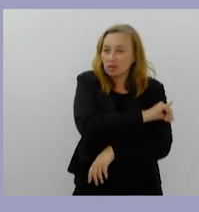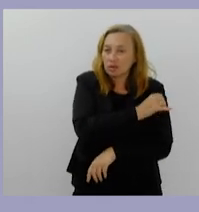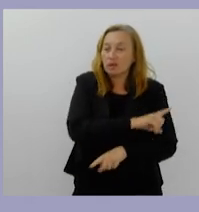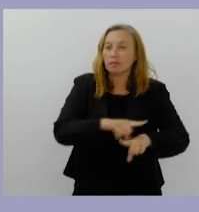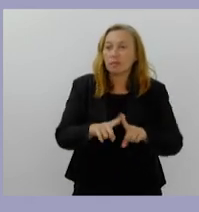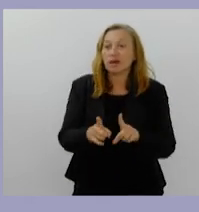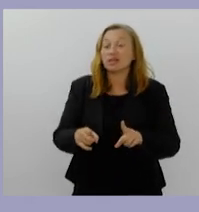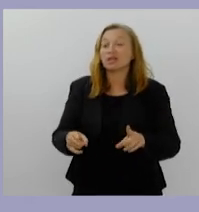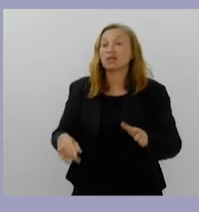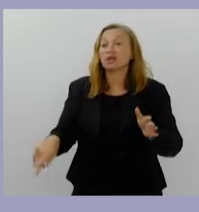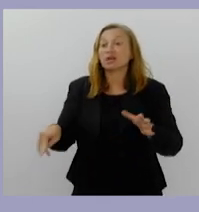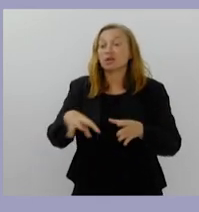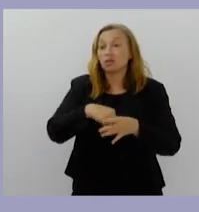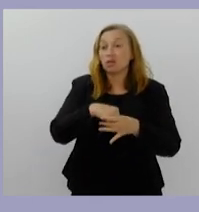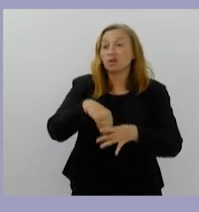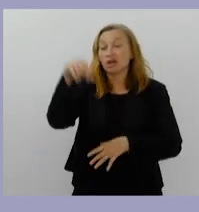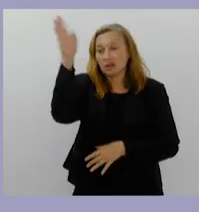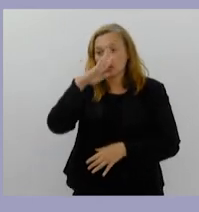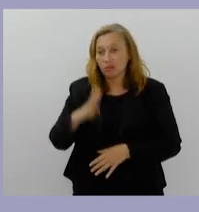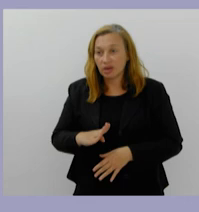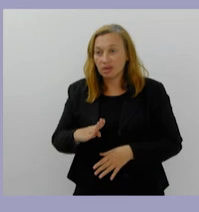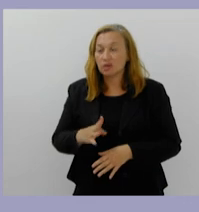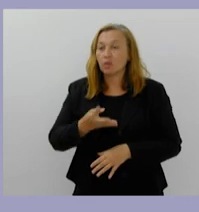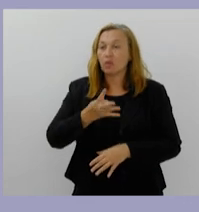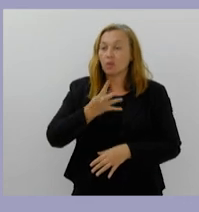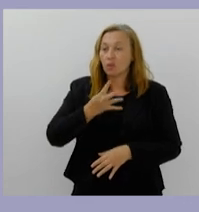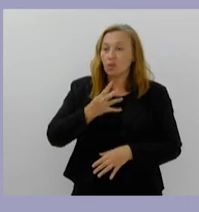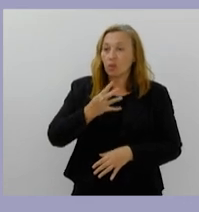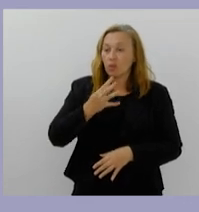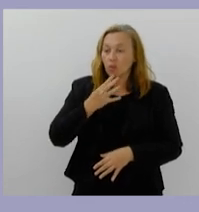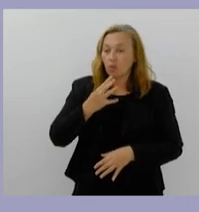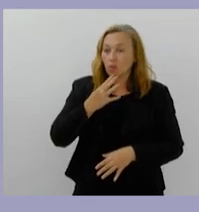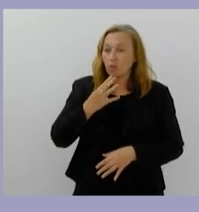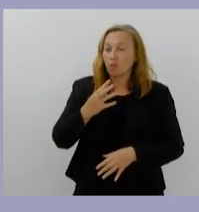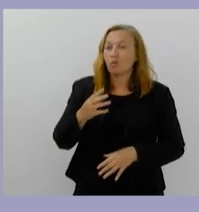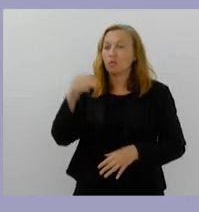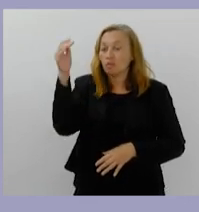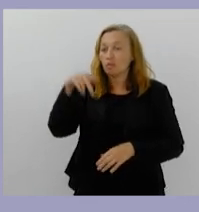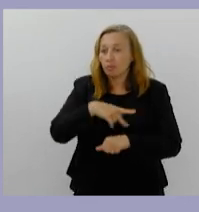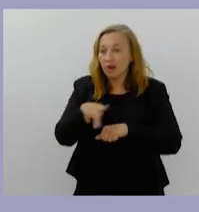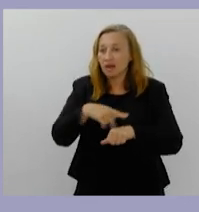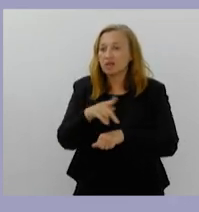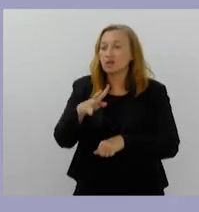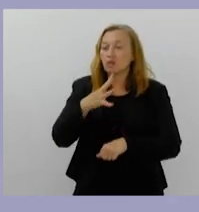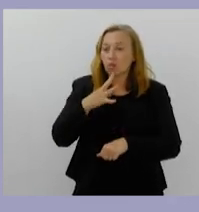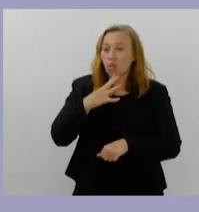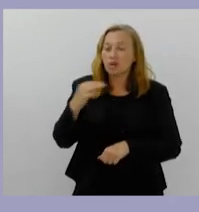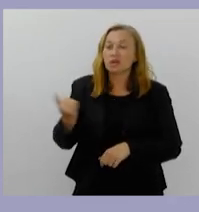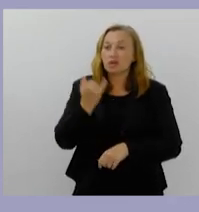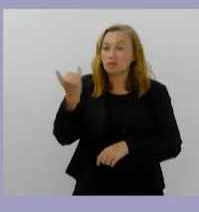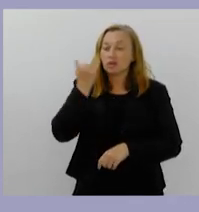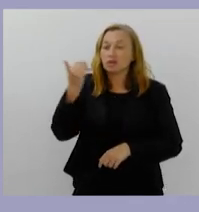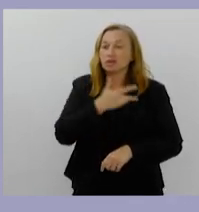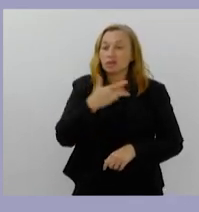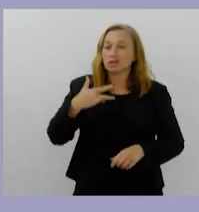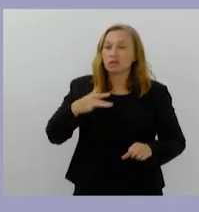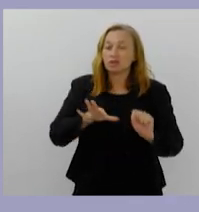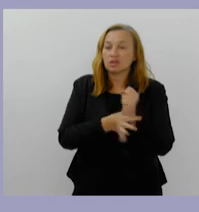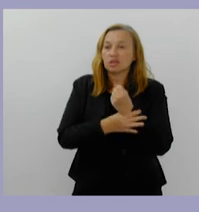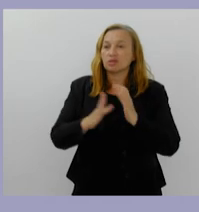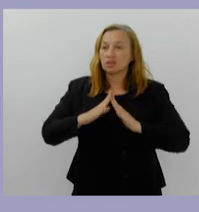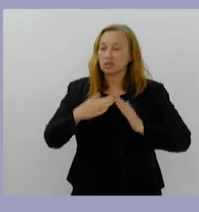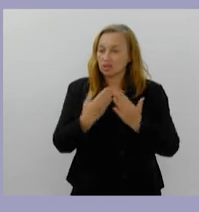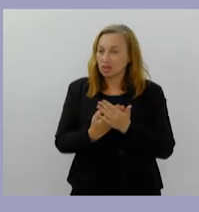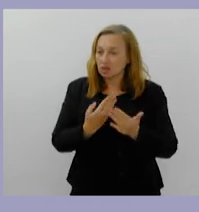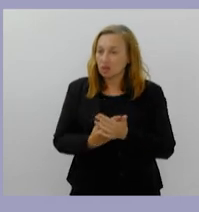no Brasil. O Brasil será reconhecido como o país que tem mais, que reconhece a importância da saúde e segurança nas